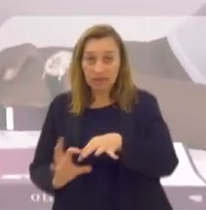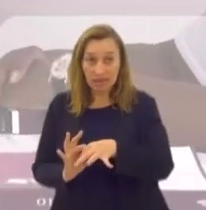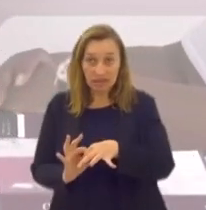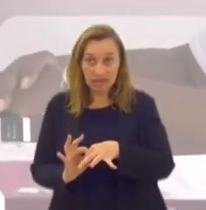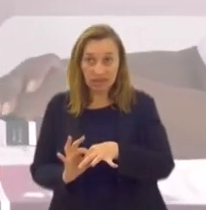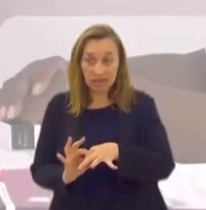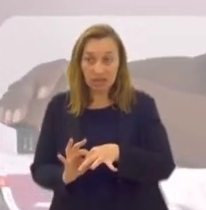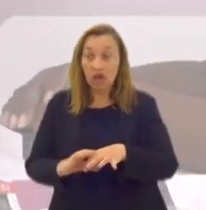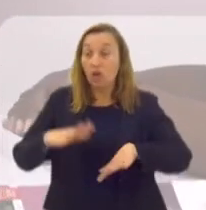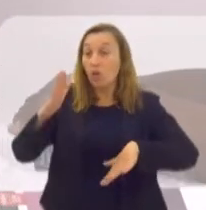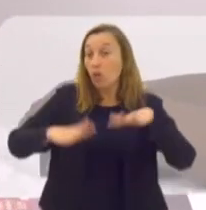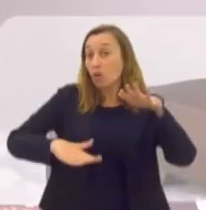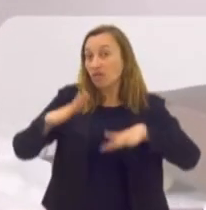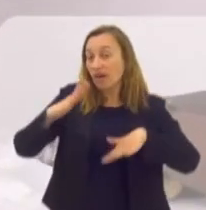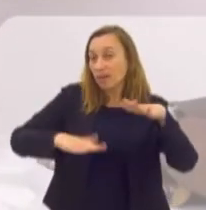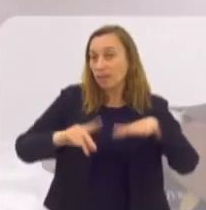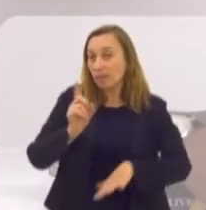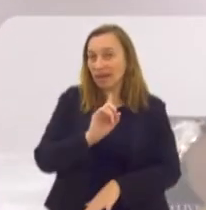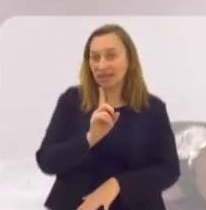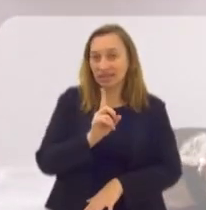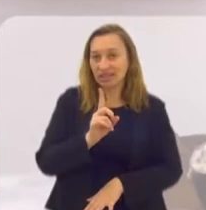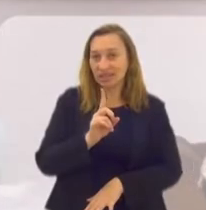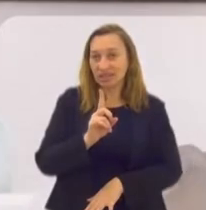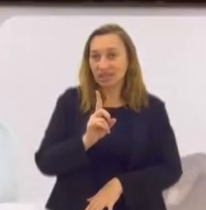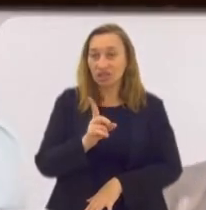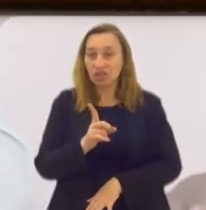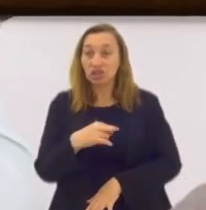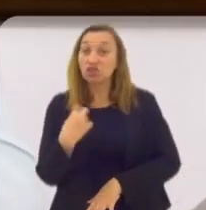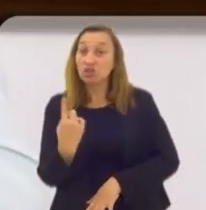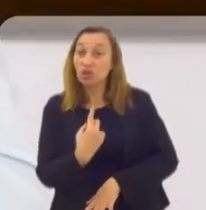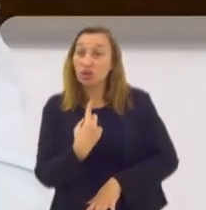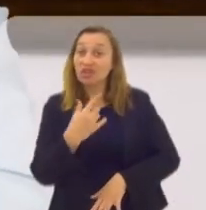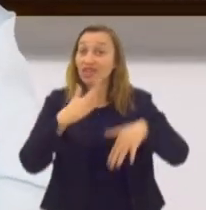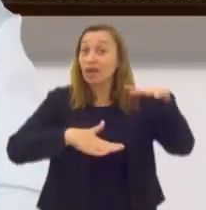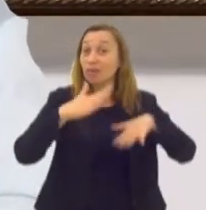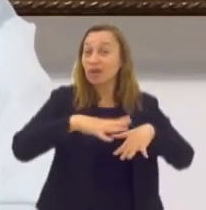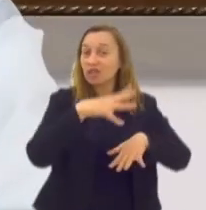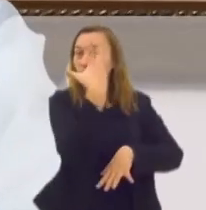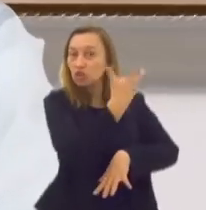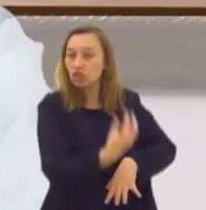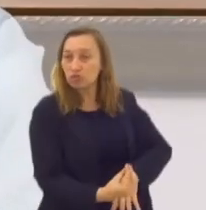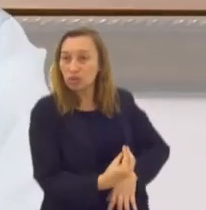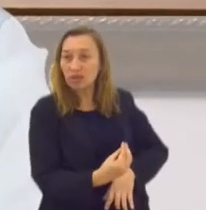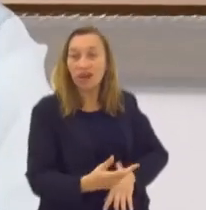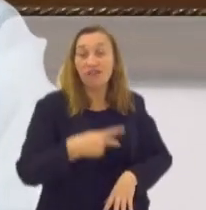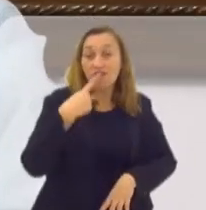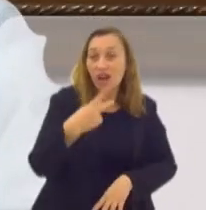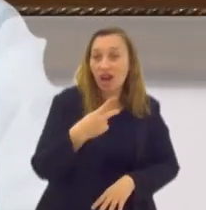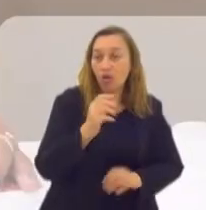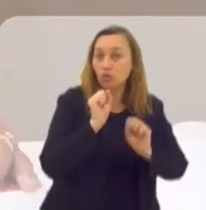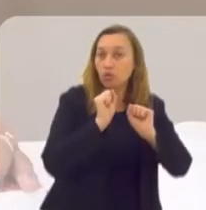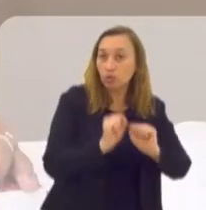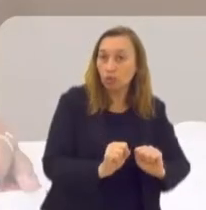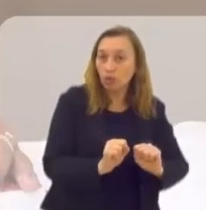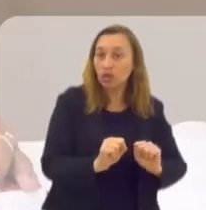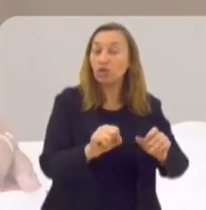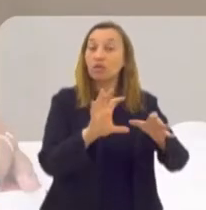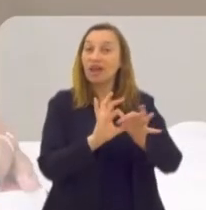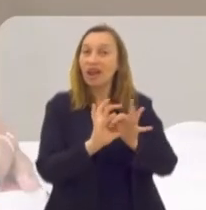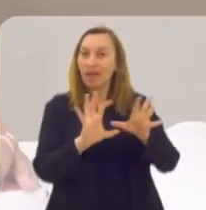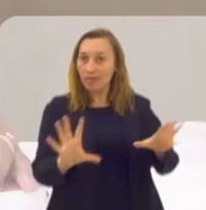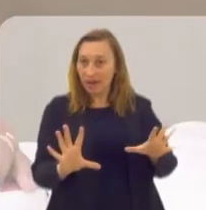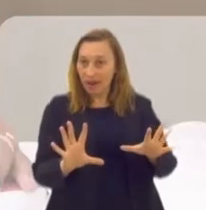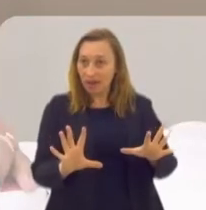nem da instituição requerer a presença do espírito. Certo. Ele fala quando pode, quando